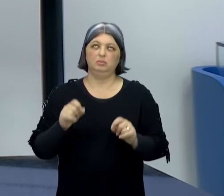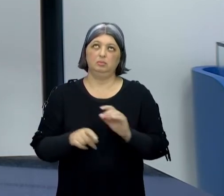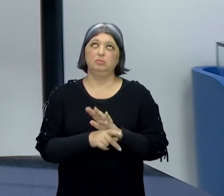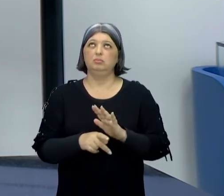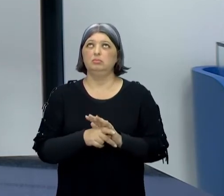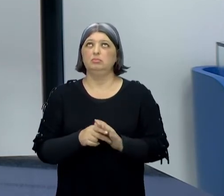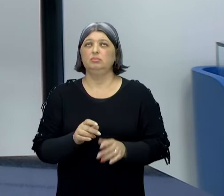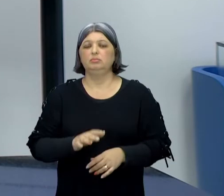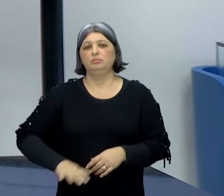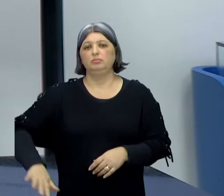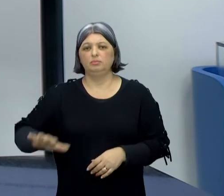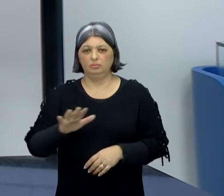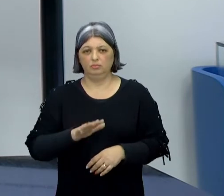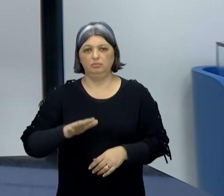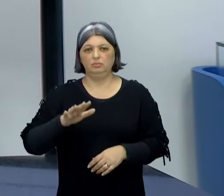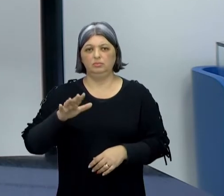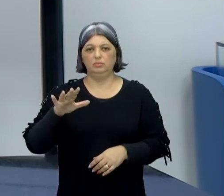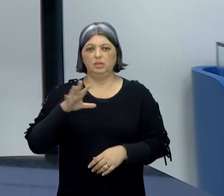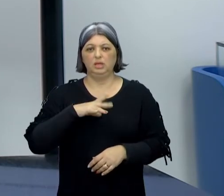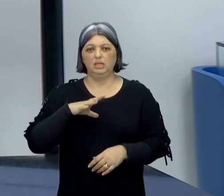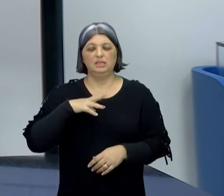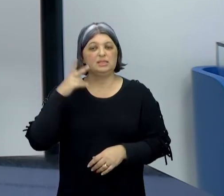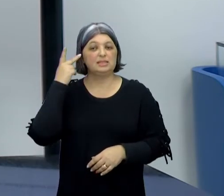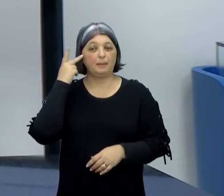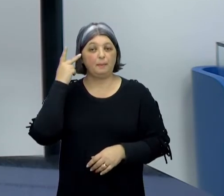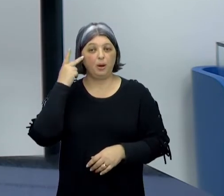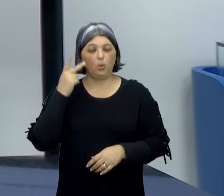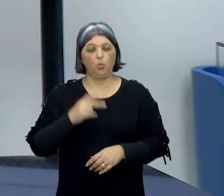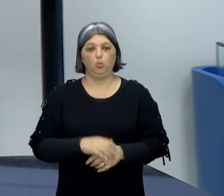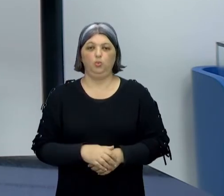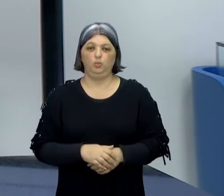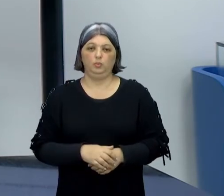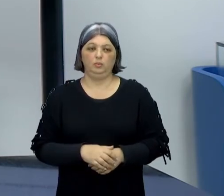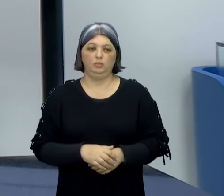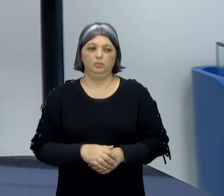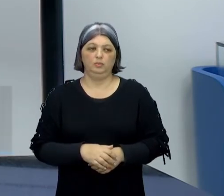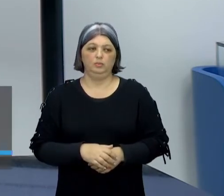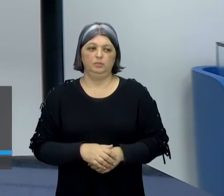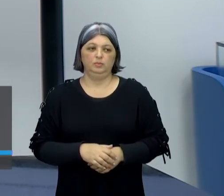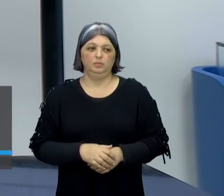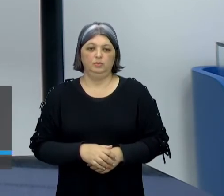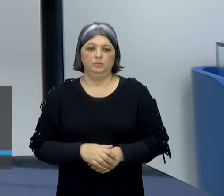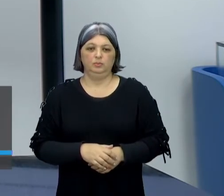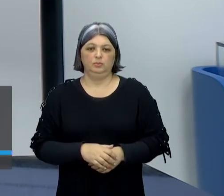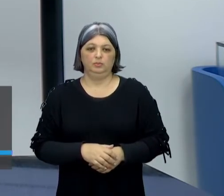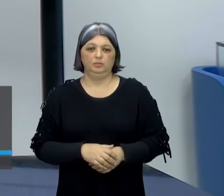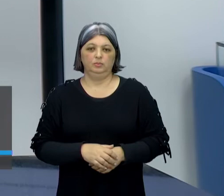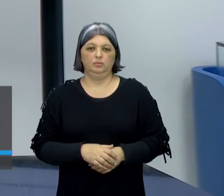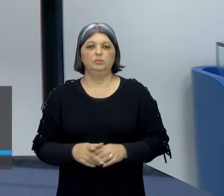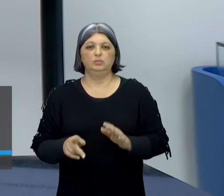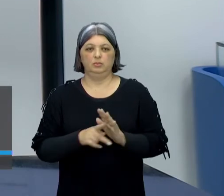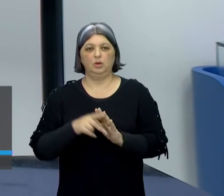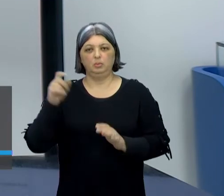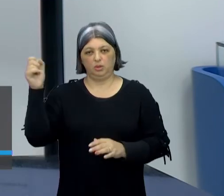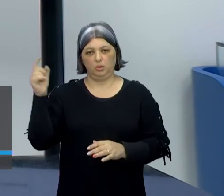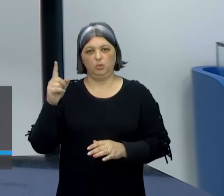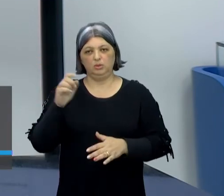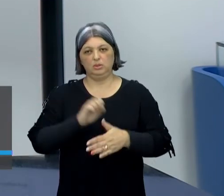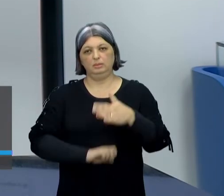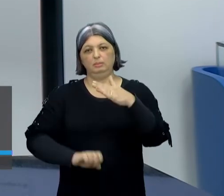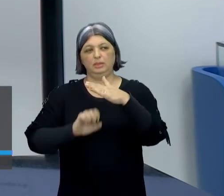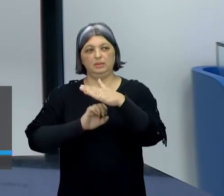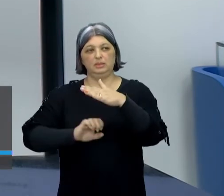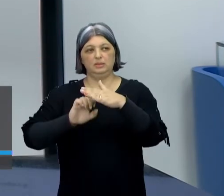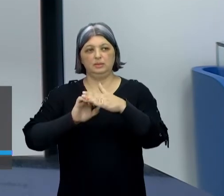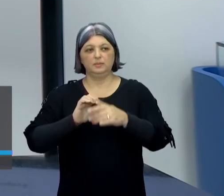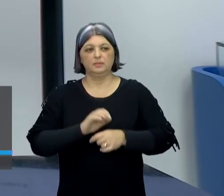numa região da cidade de São Paulo. Tá aí, então, é a fornecedora de luz.